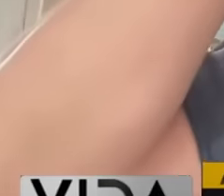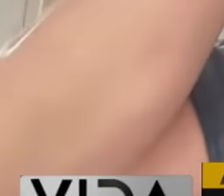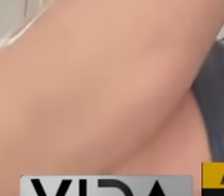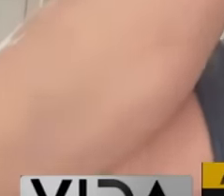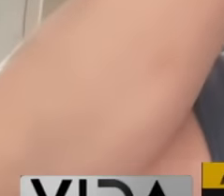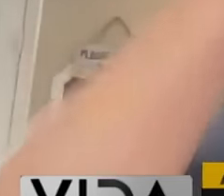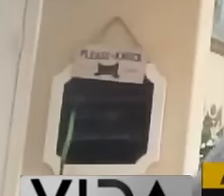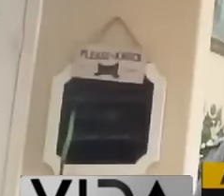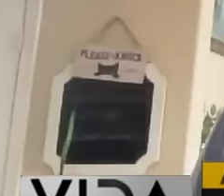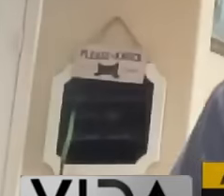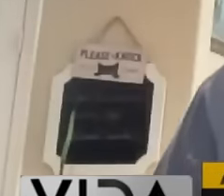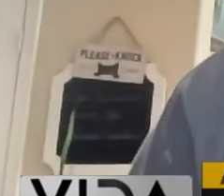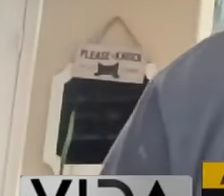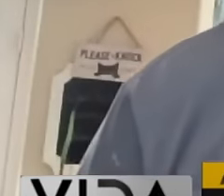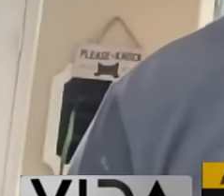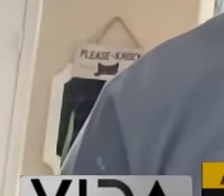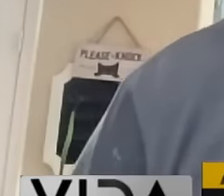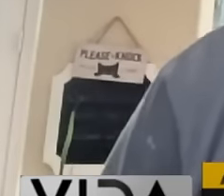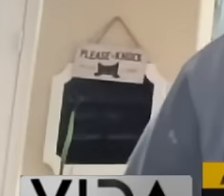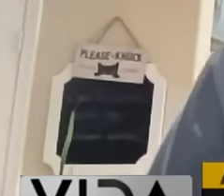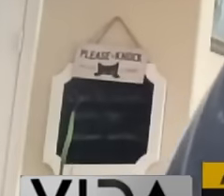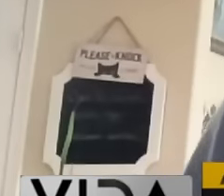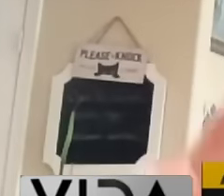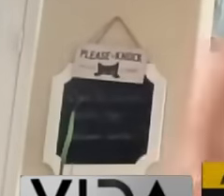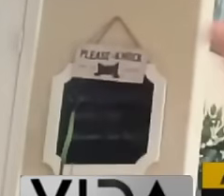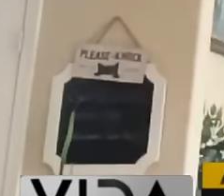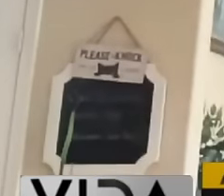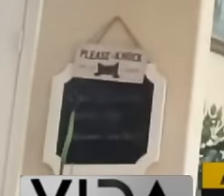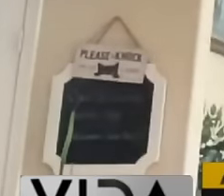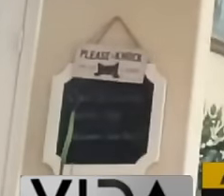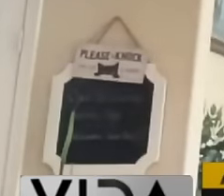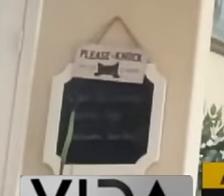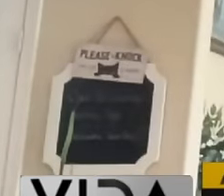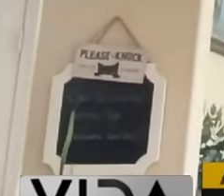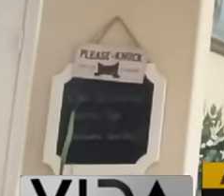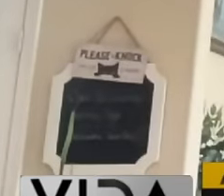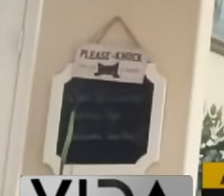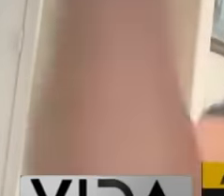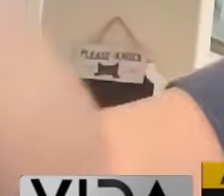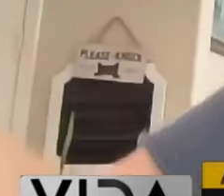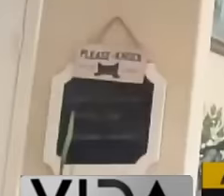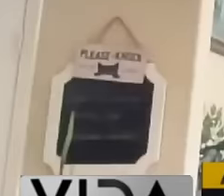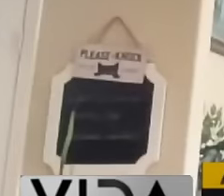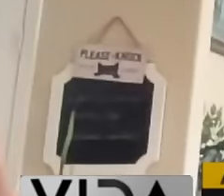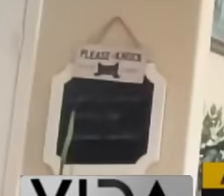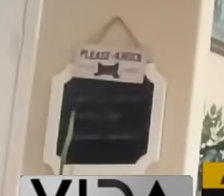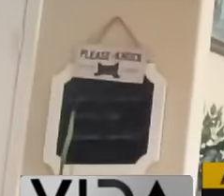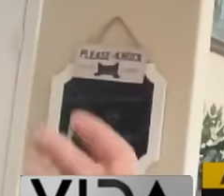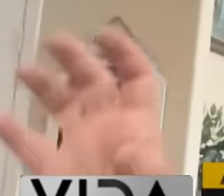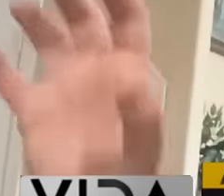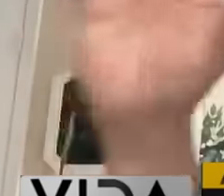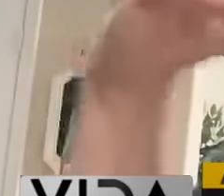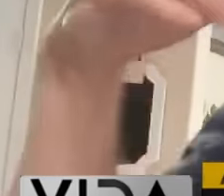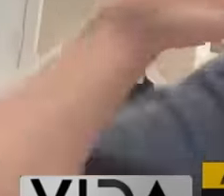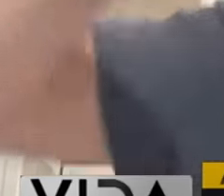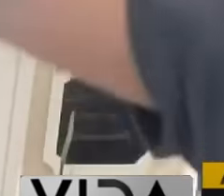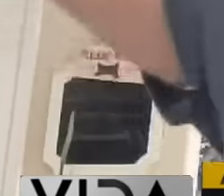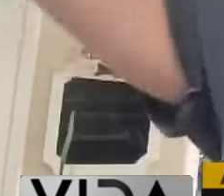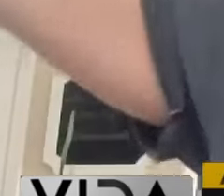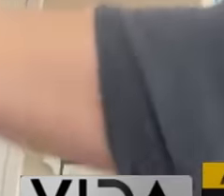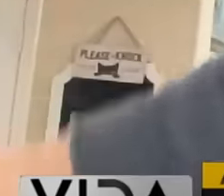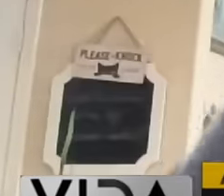Cara, é claro, é uma perseguição política. E se eu fosse o diretor, fala logo a verdade, fala: olha só, não é